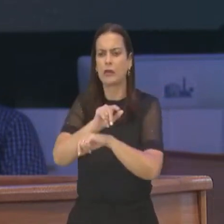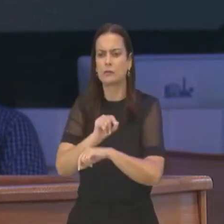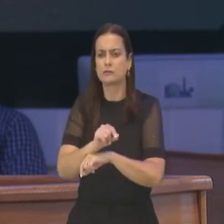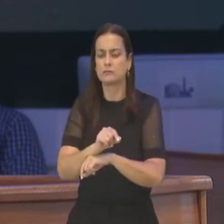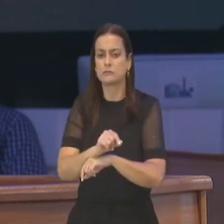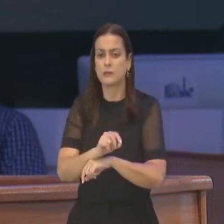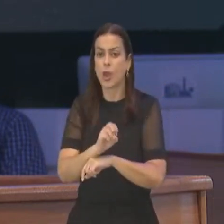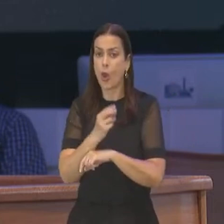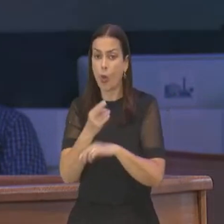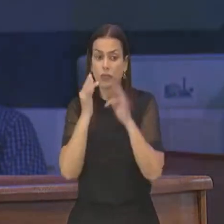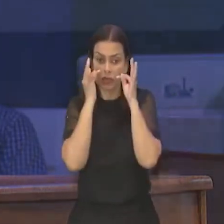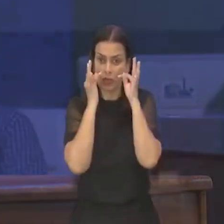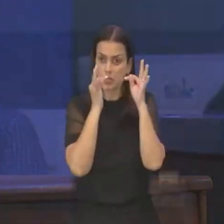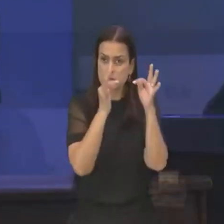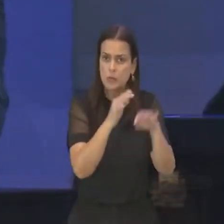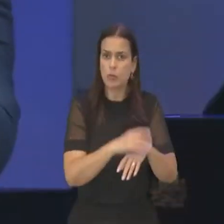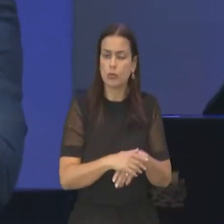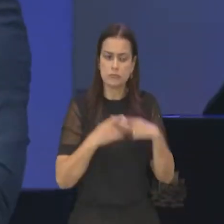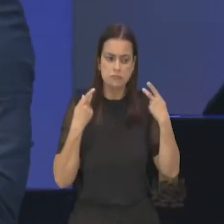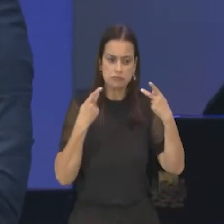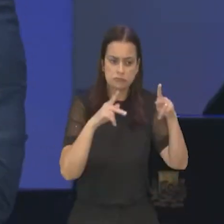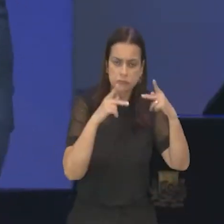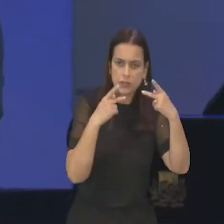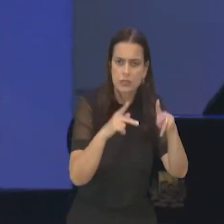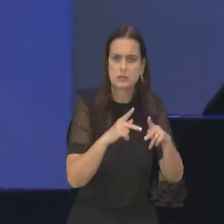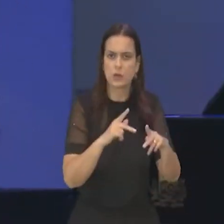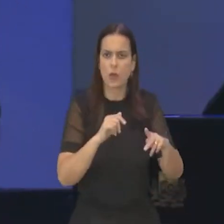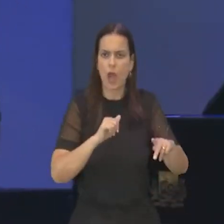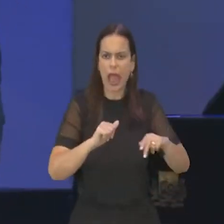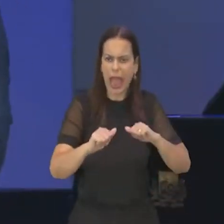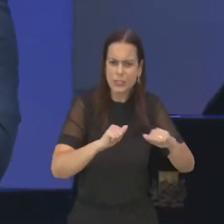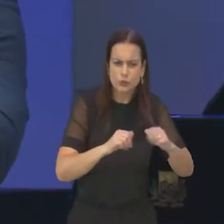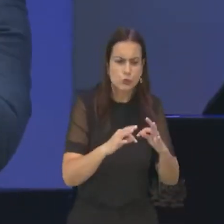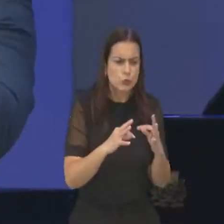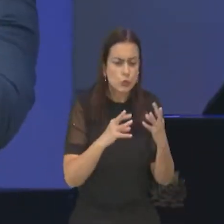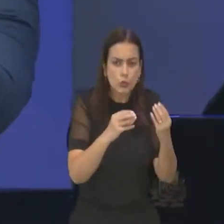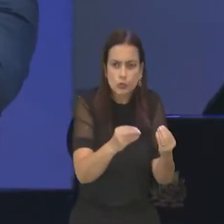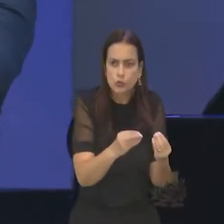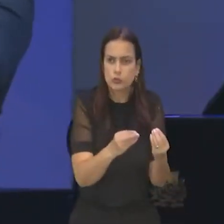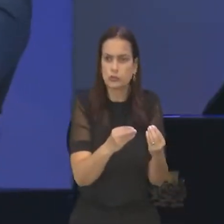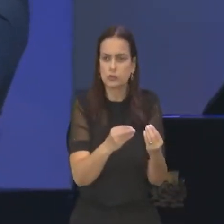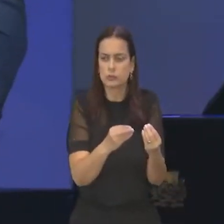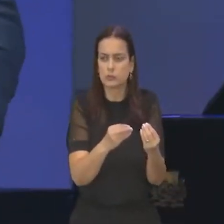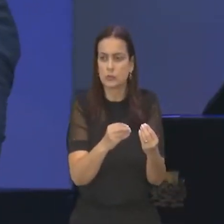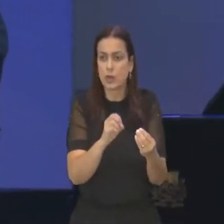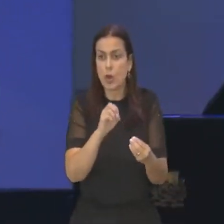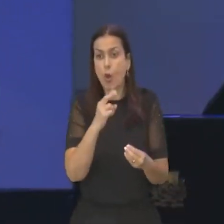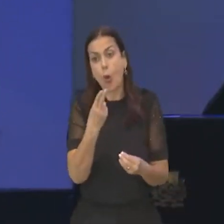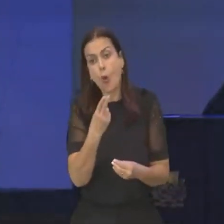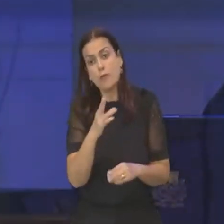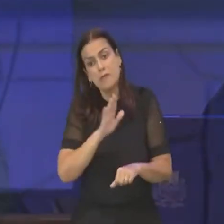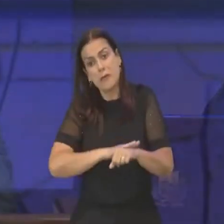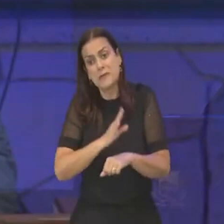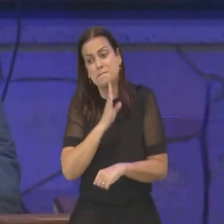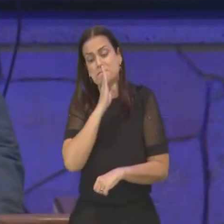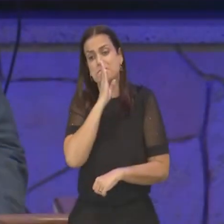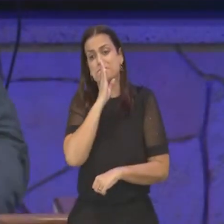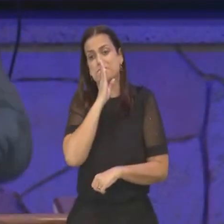por palavras, quer seja por ações, ou quem sabe até mesmo através do seu silêncio,